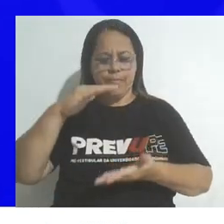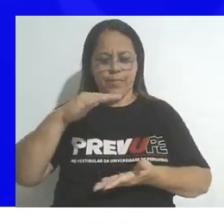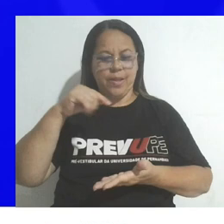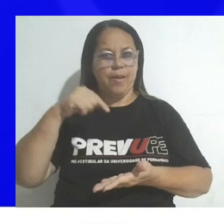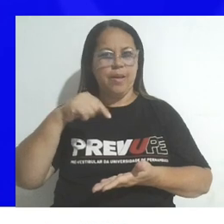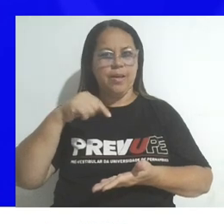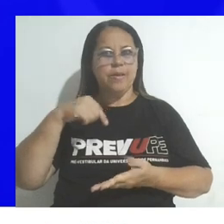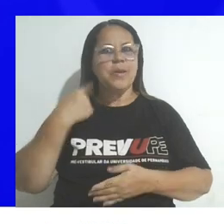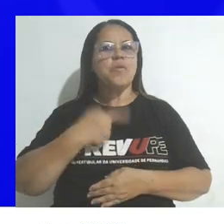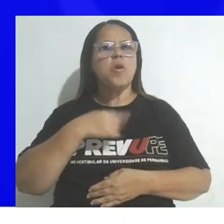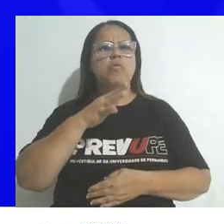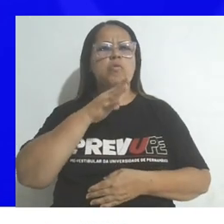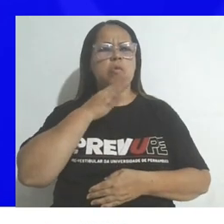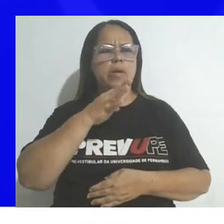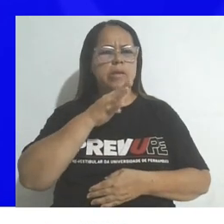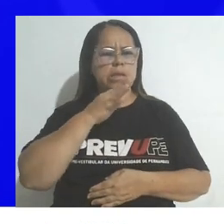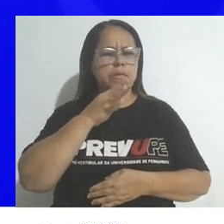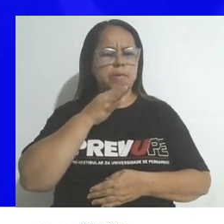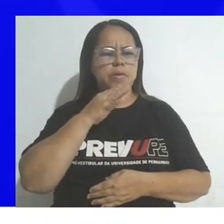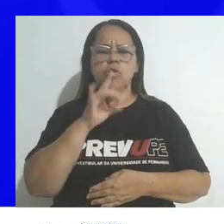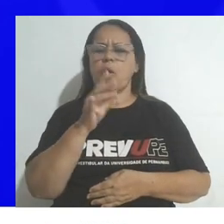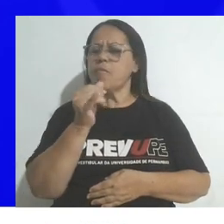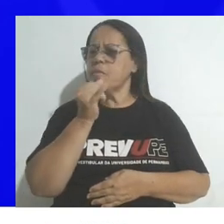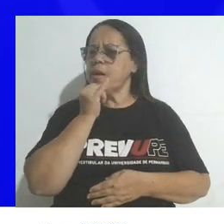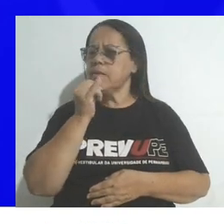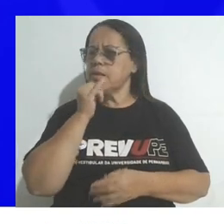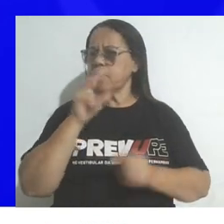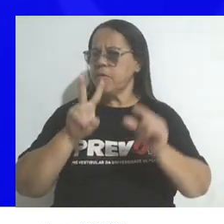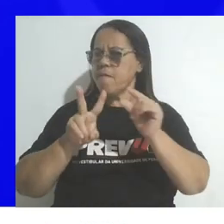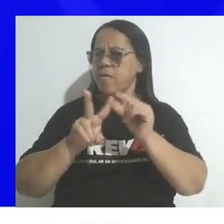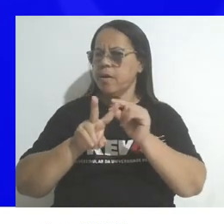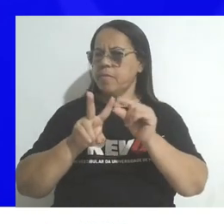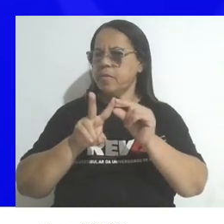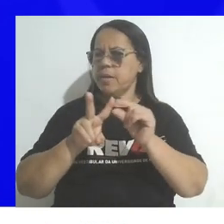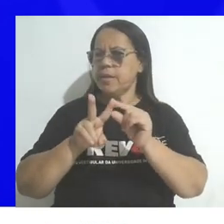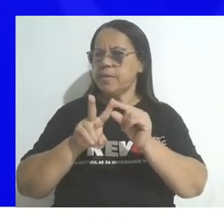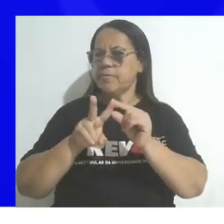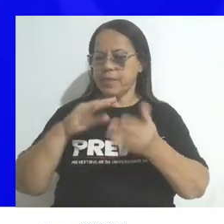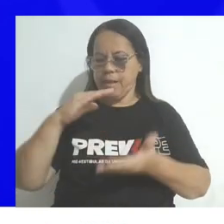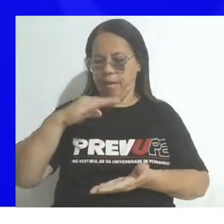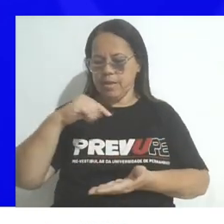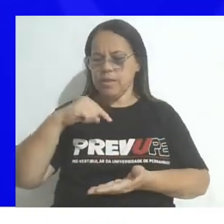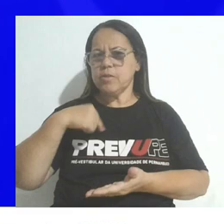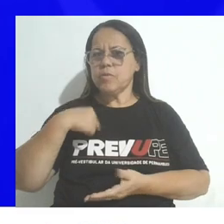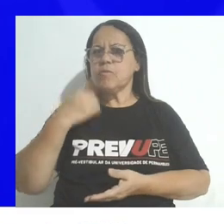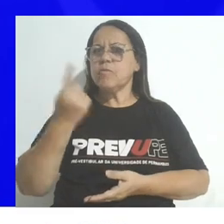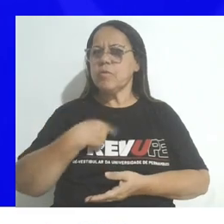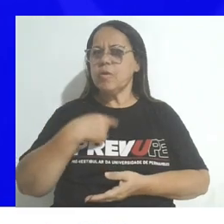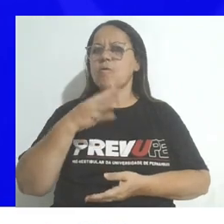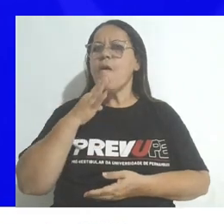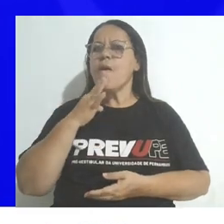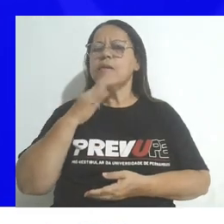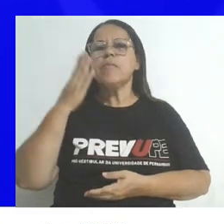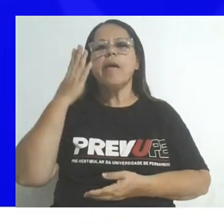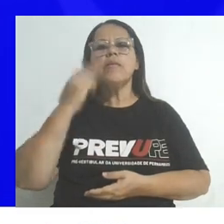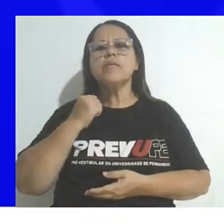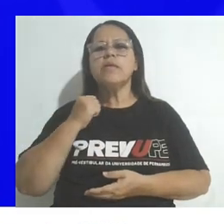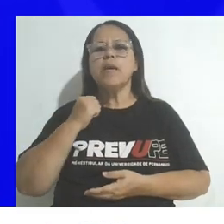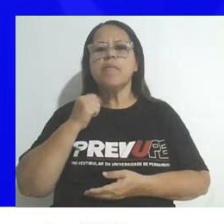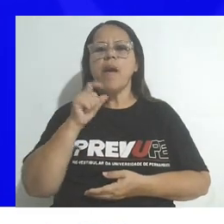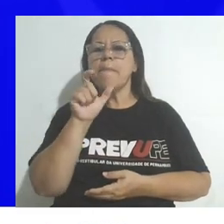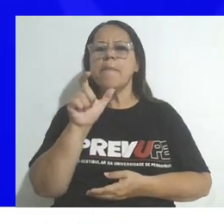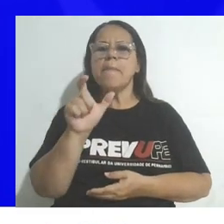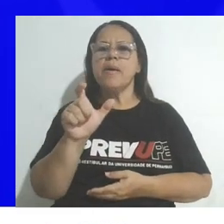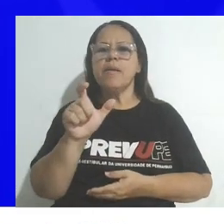objeto que a gente conhece bem para dar um exemplo aqui D nosso vocabulário tá esse objeto a gente conhece e sabe defini-lo em